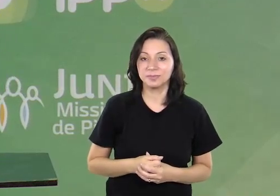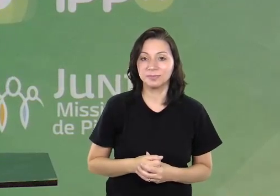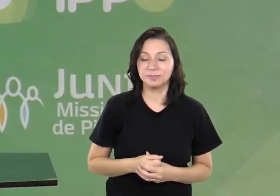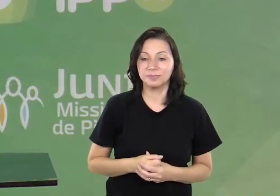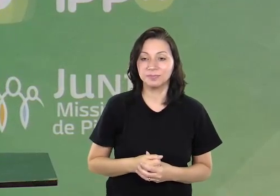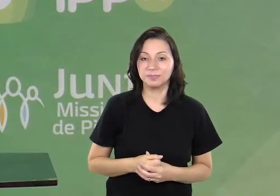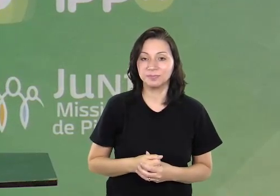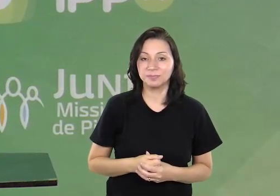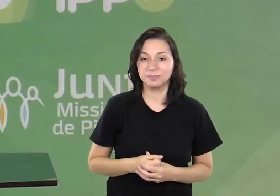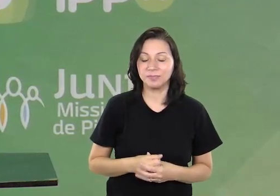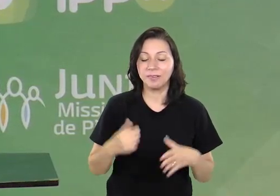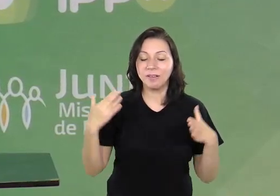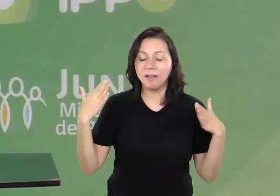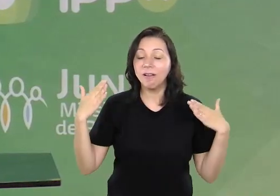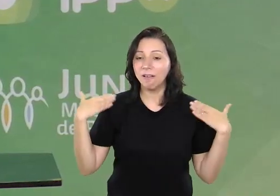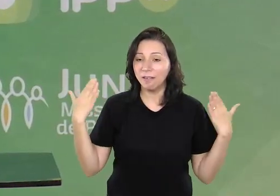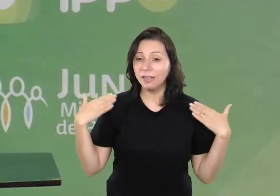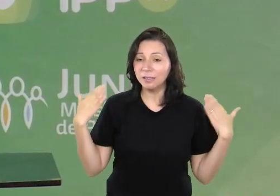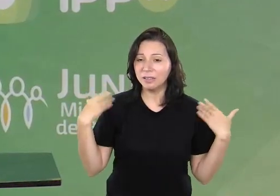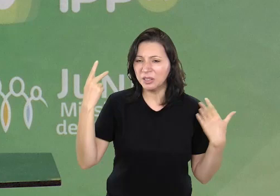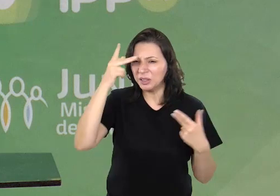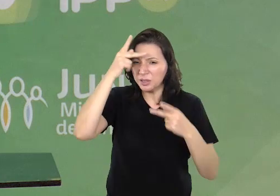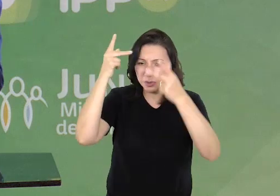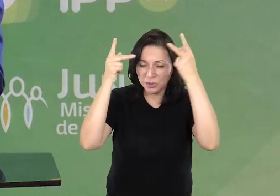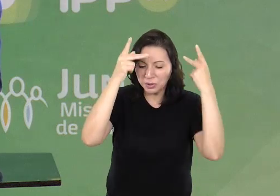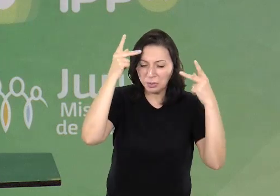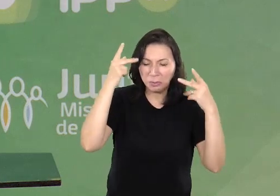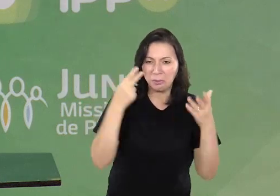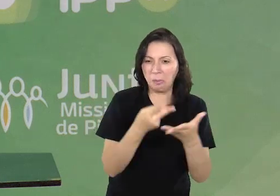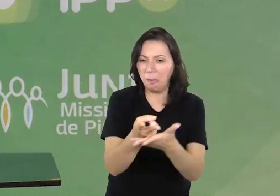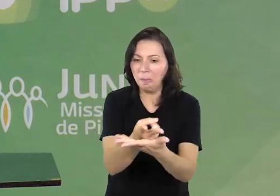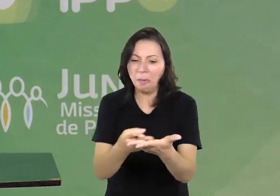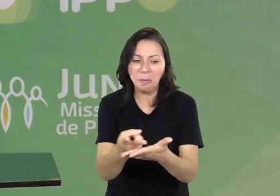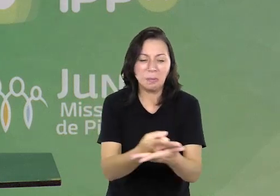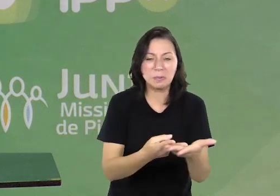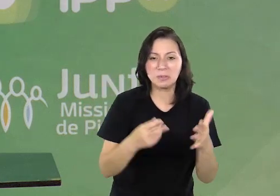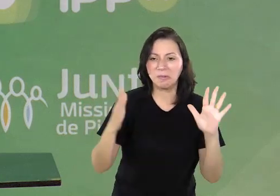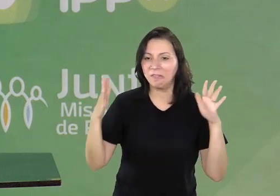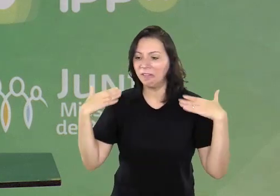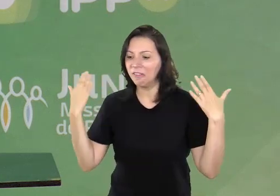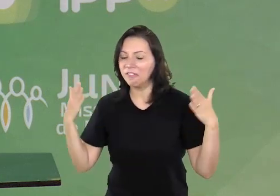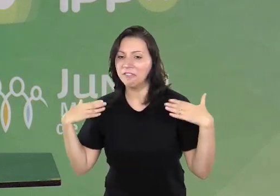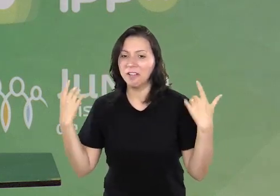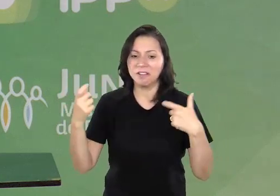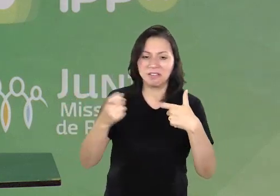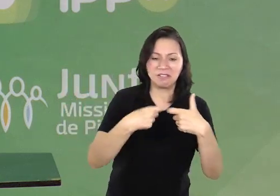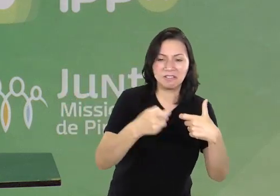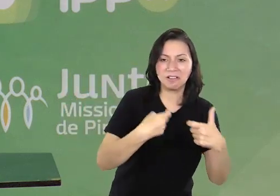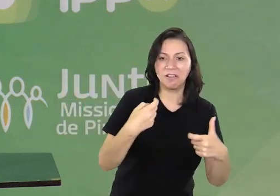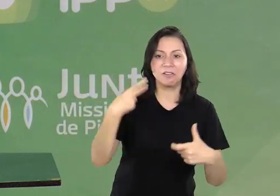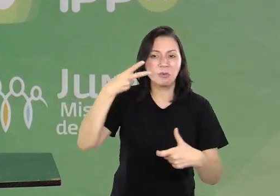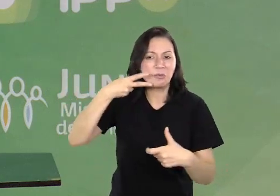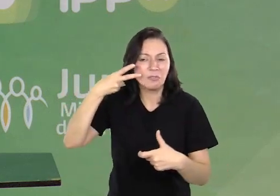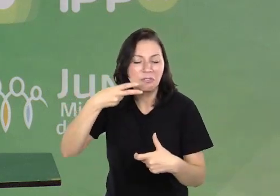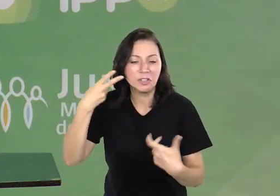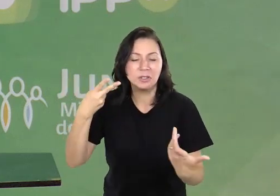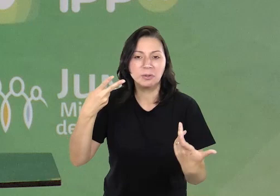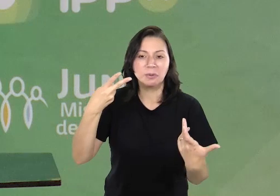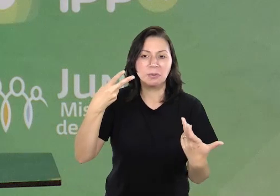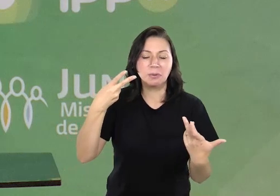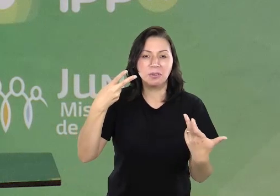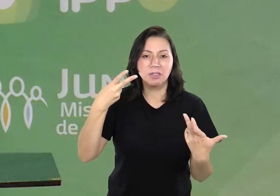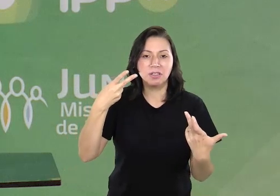alegria que os homens buscam nas festas nas diversões no vinho no dinheiro na música no sexo na fama essa